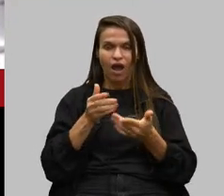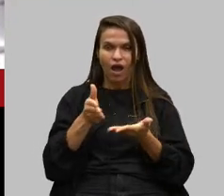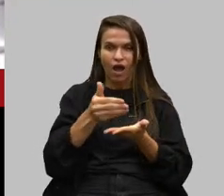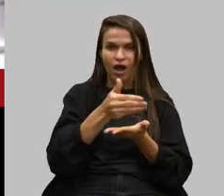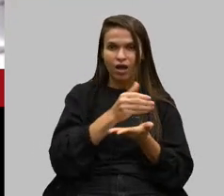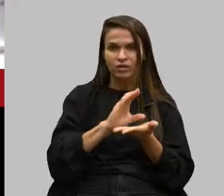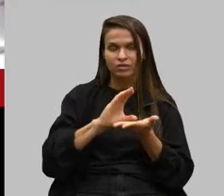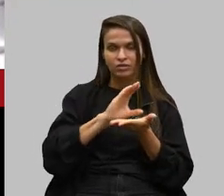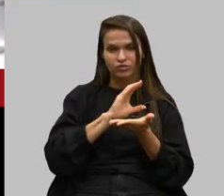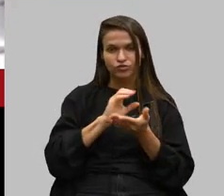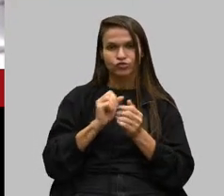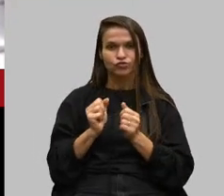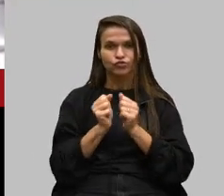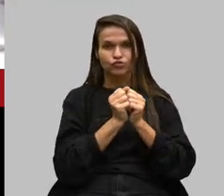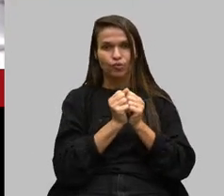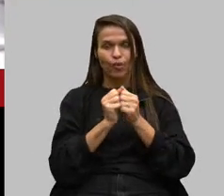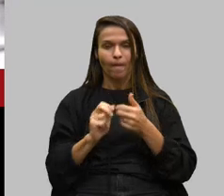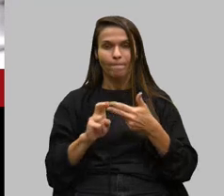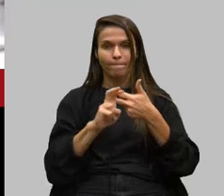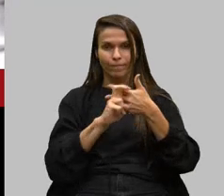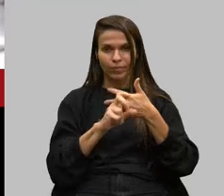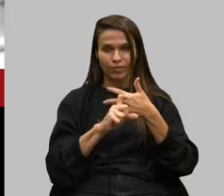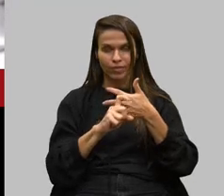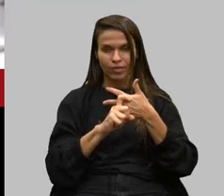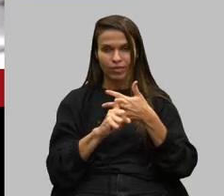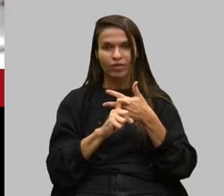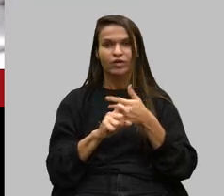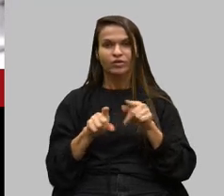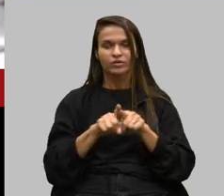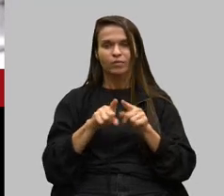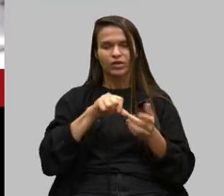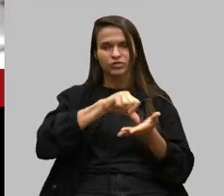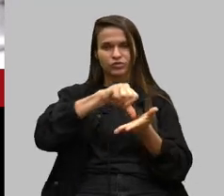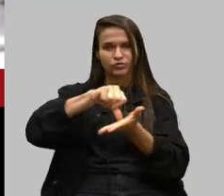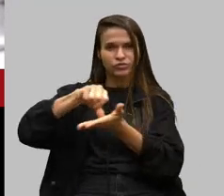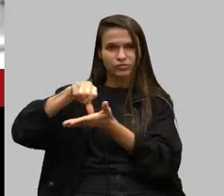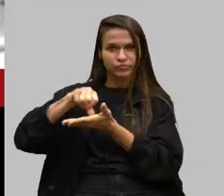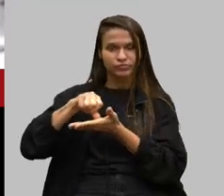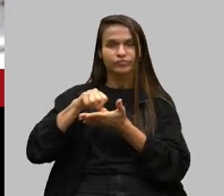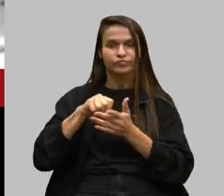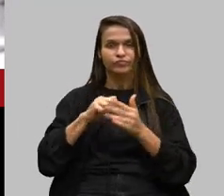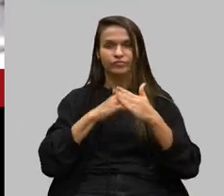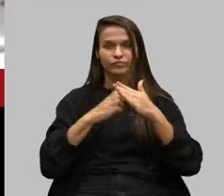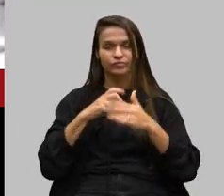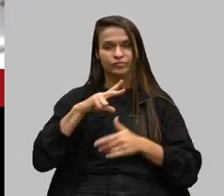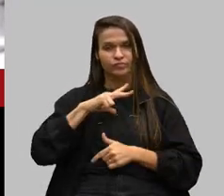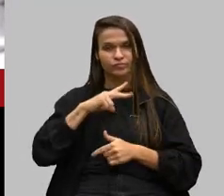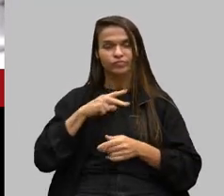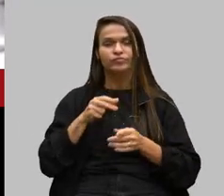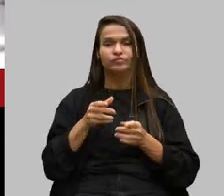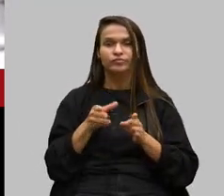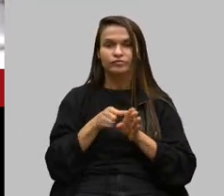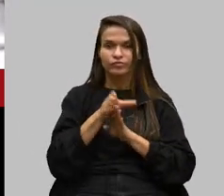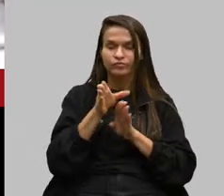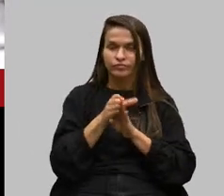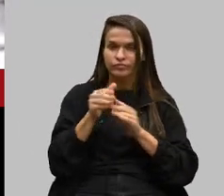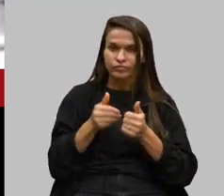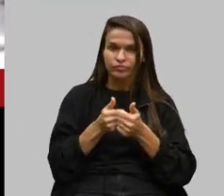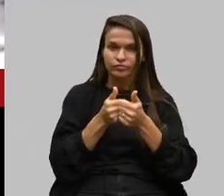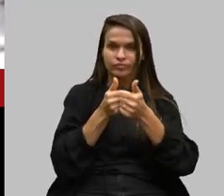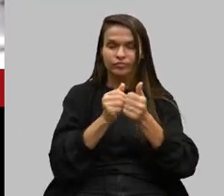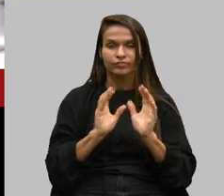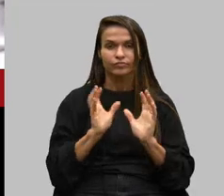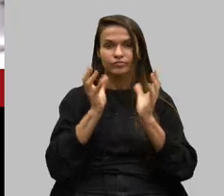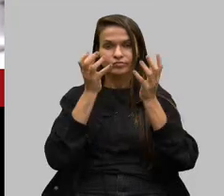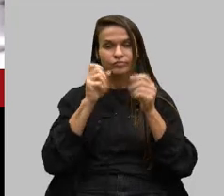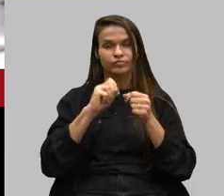recursos junto ao poder executivo Federal e demais entes Federados entidades privadas bem Como orientar e acompanhar a celebração e